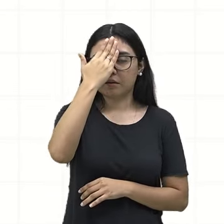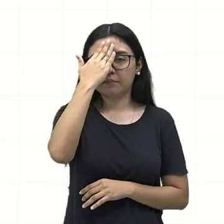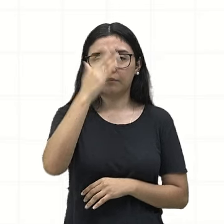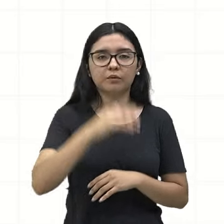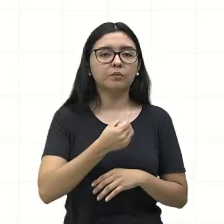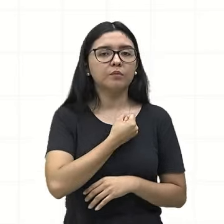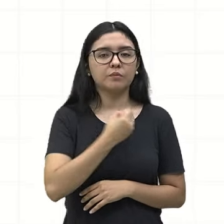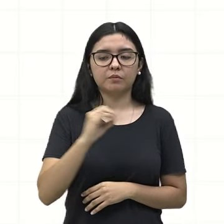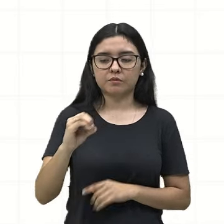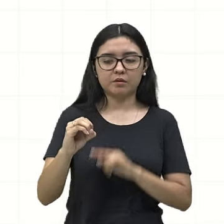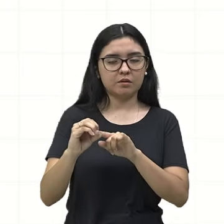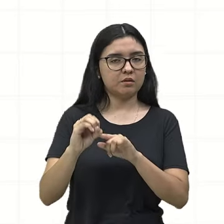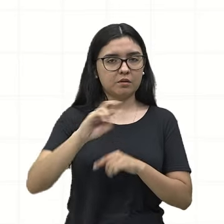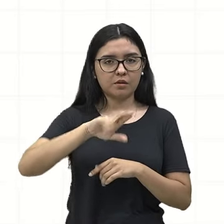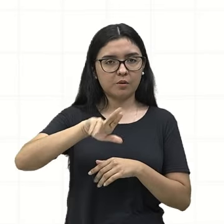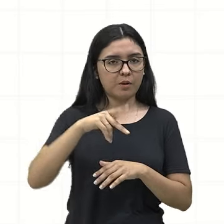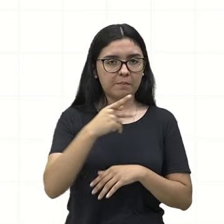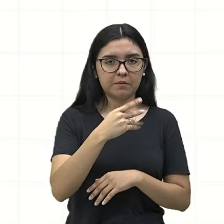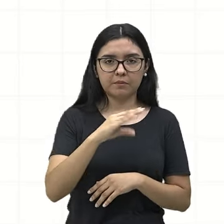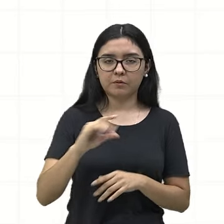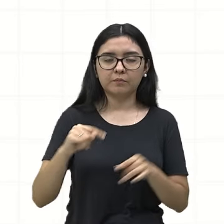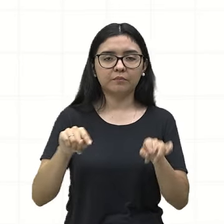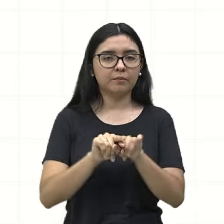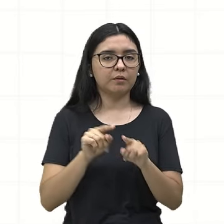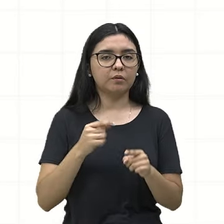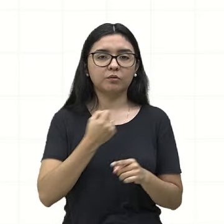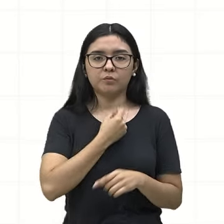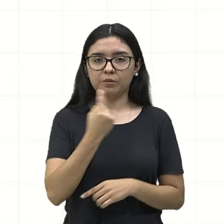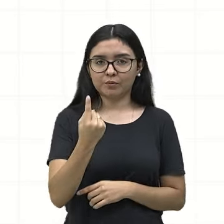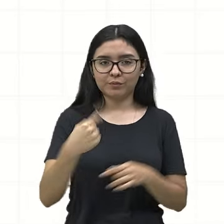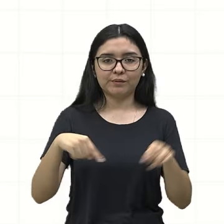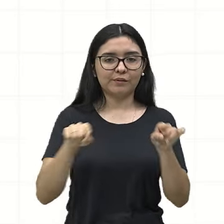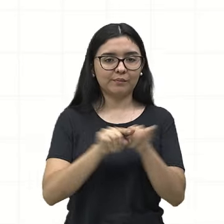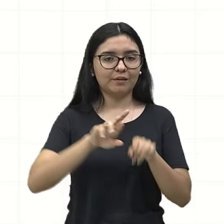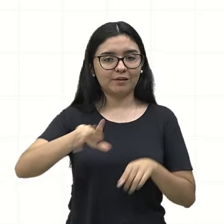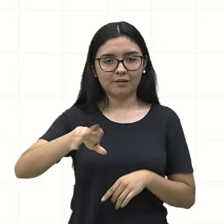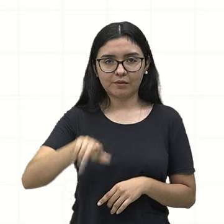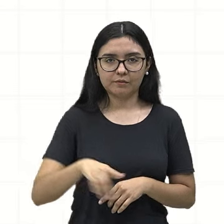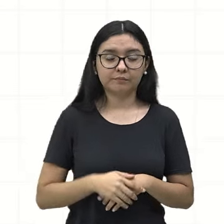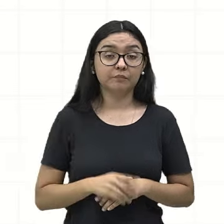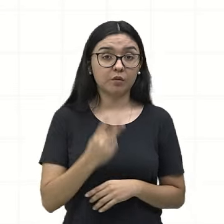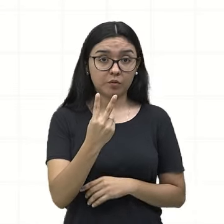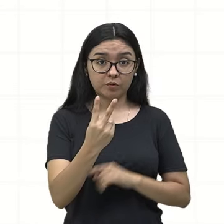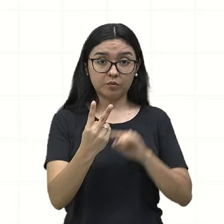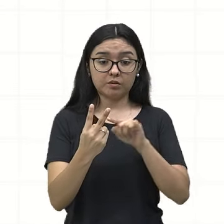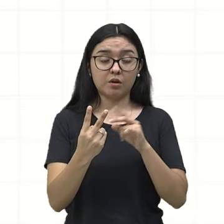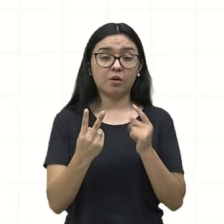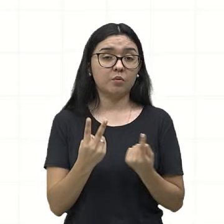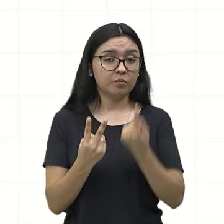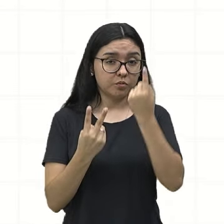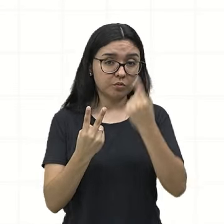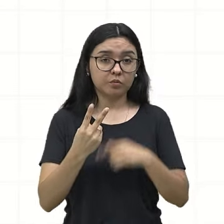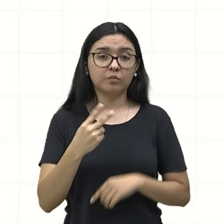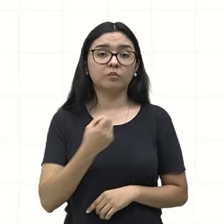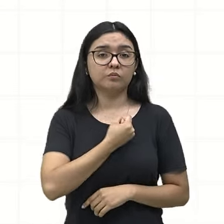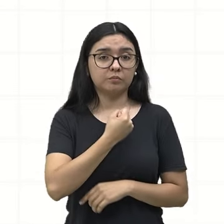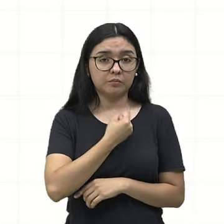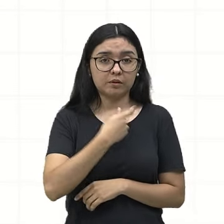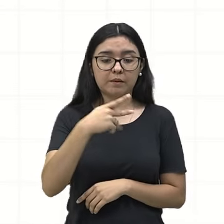é primo, o 1 também não. Você sabe que o 2, ele é o único número que é pai e é primo, você já sabe